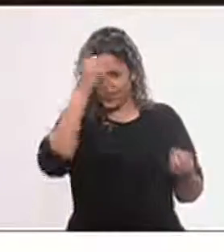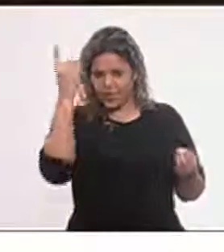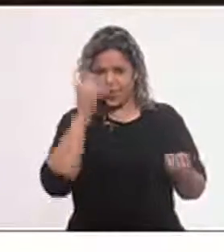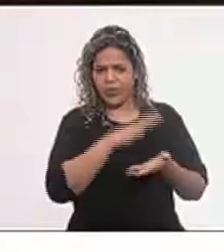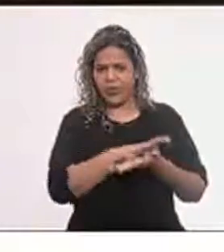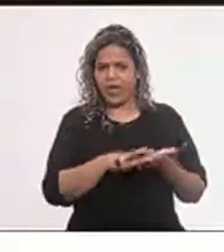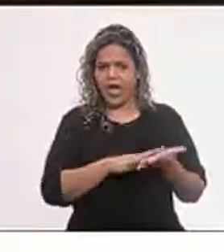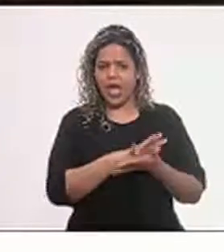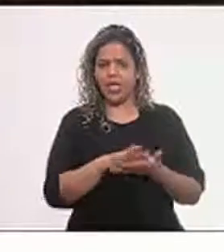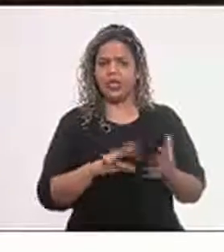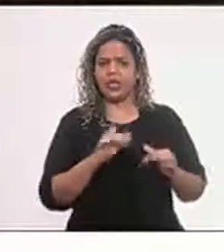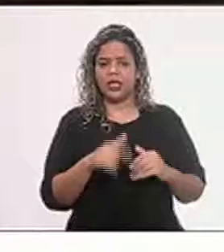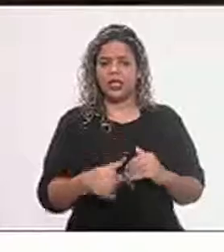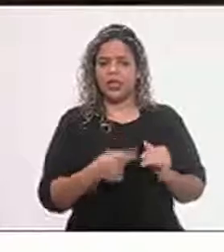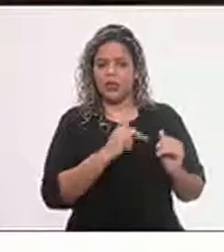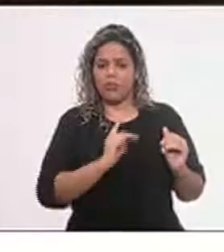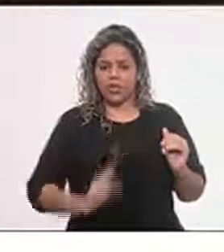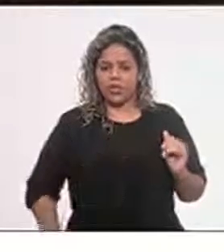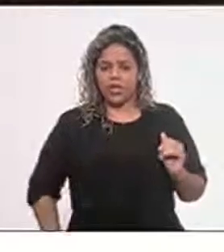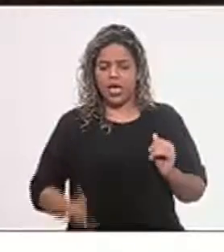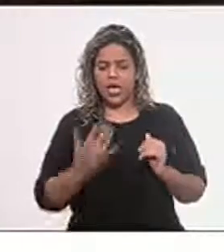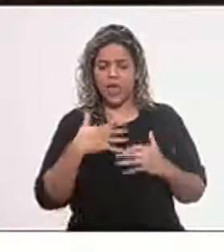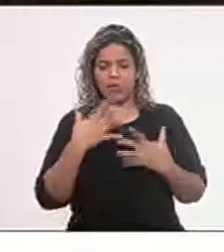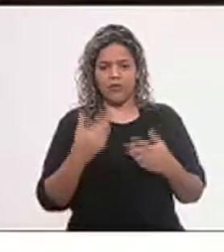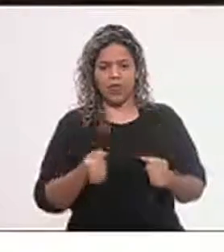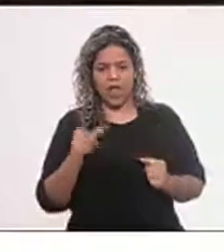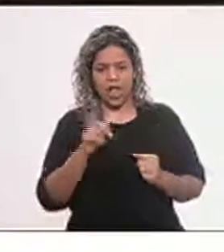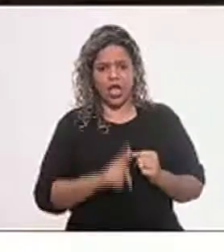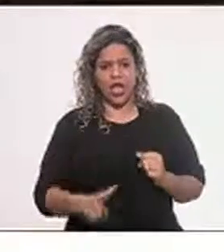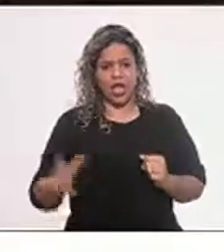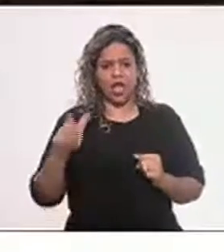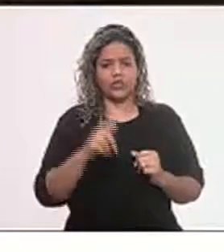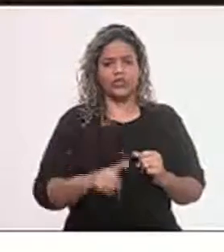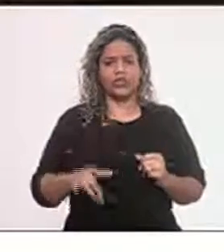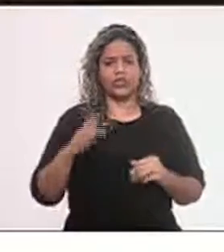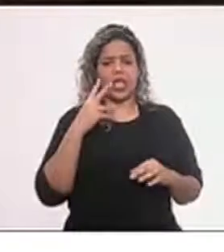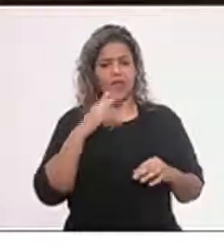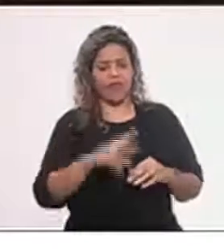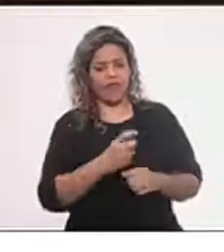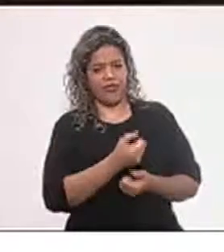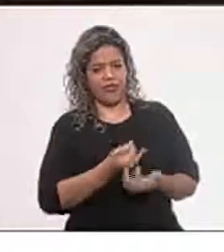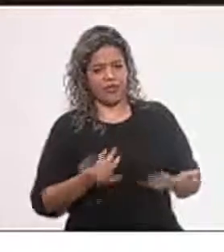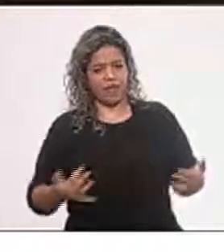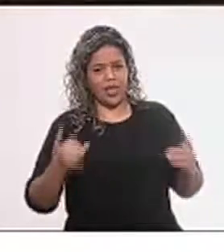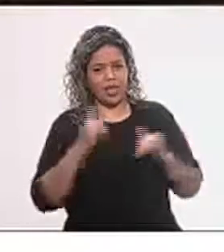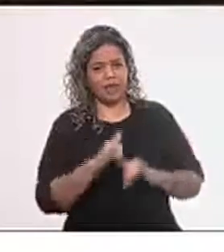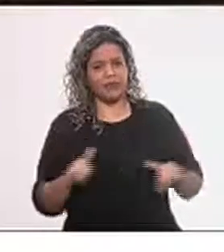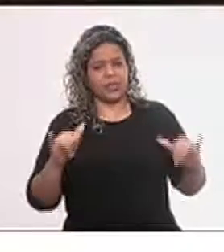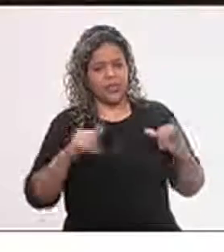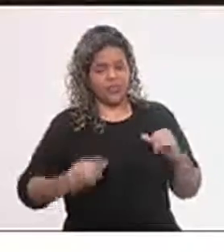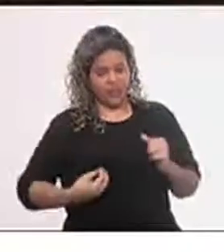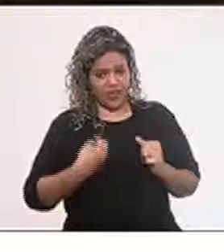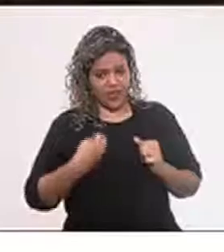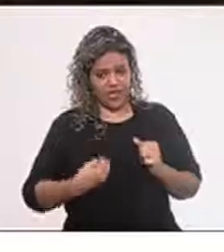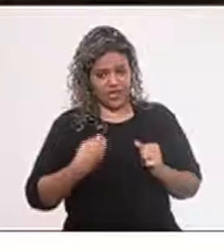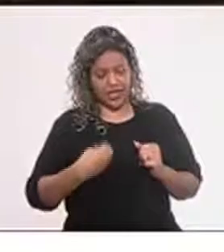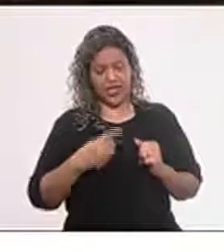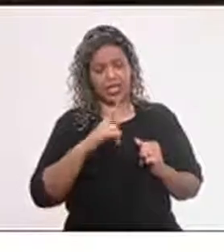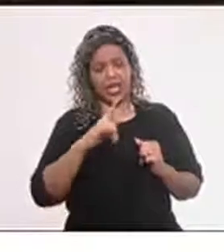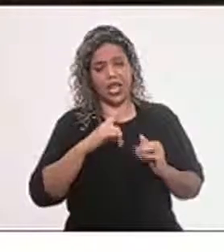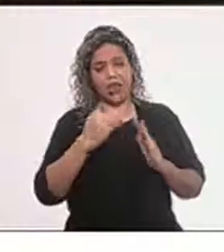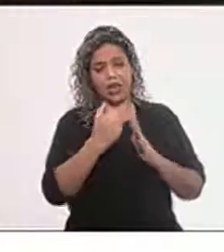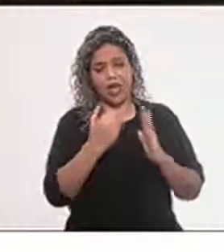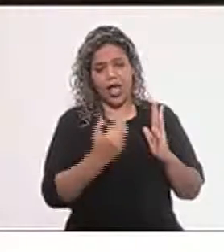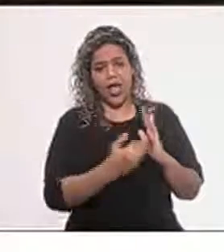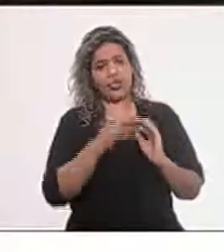de ninguém. Então, senhor presidente, prevalecendo a lógica que pulveriza essa dimensão da vida a uma questão